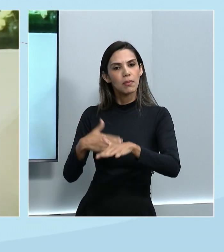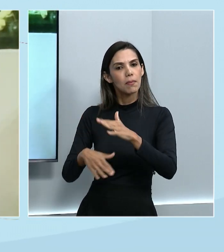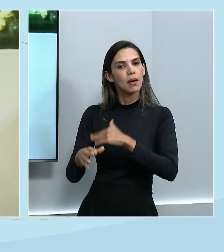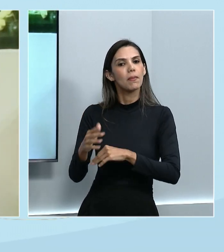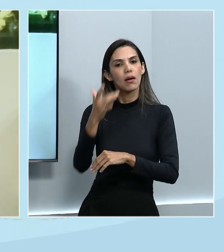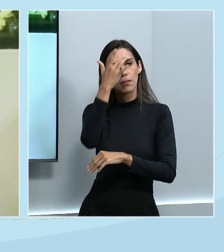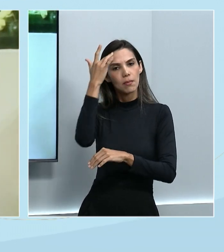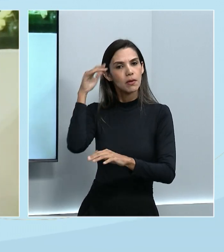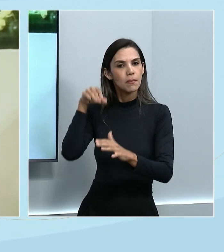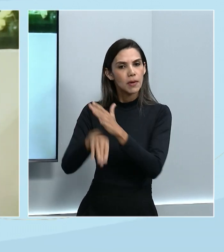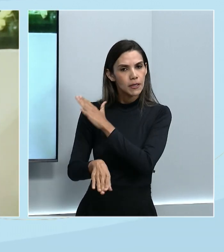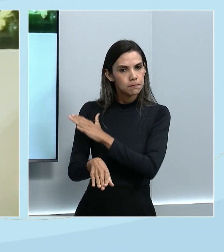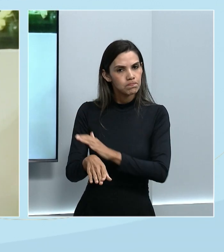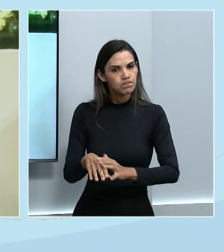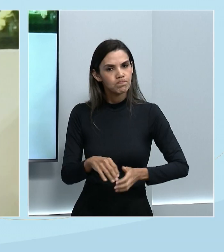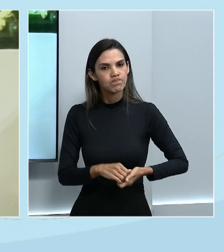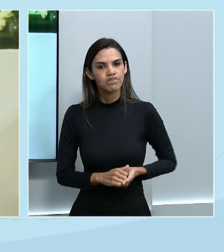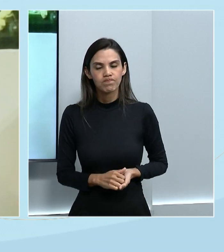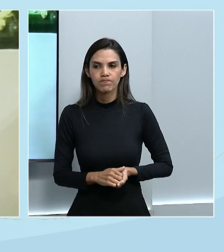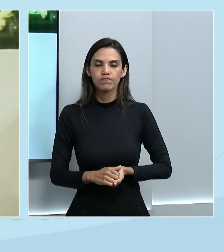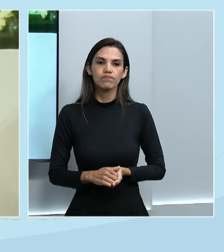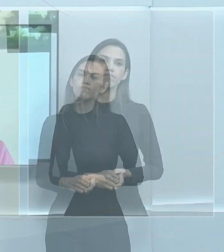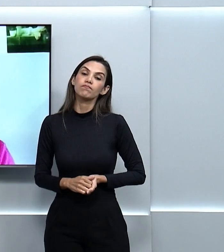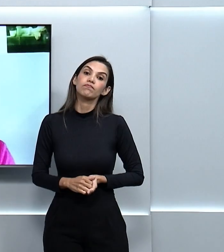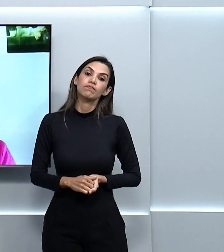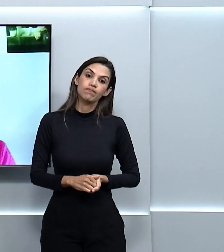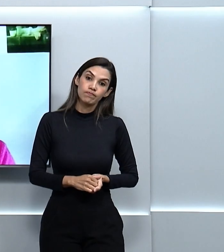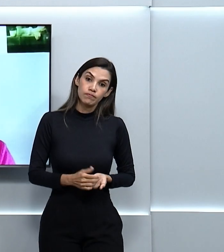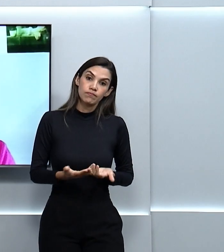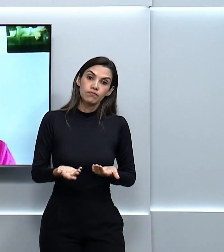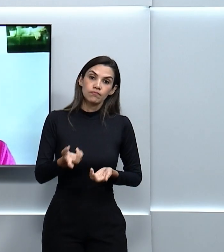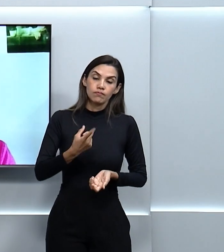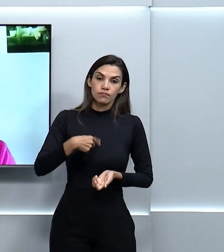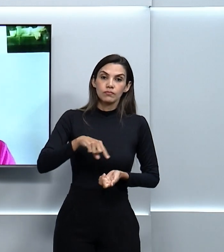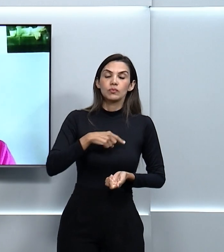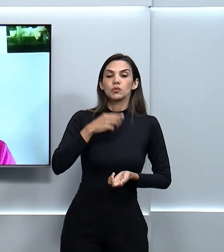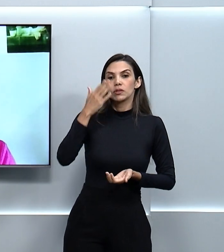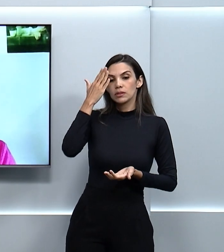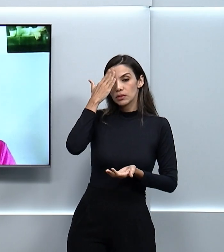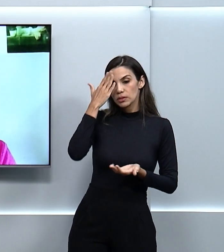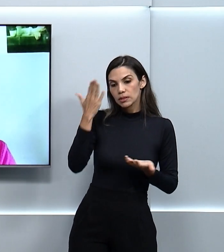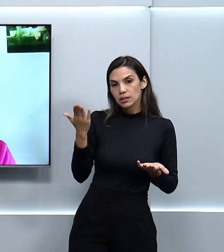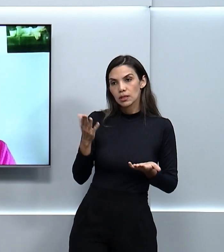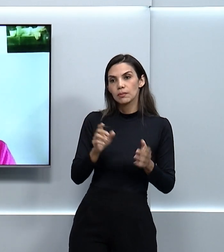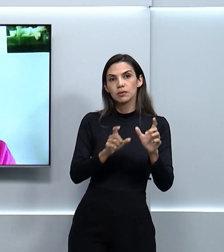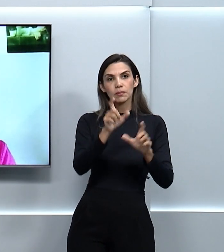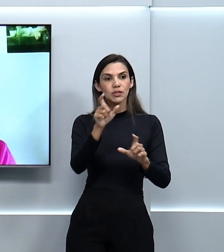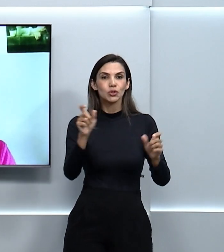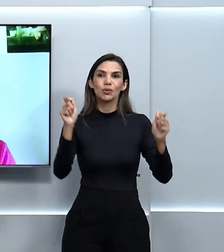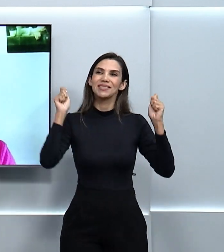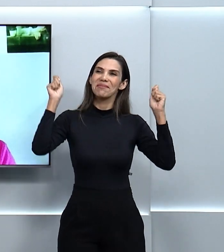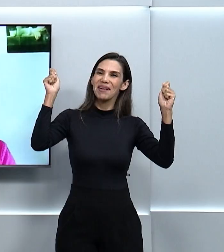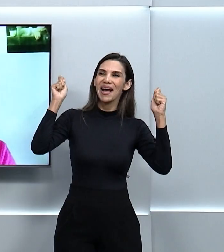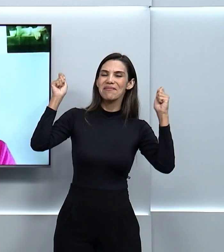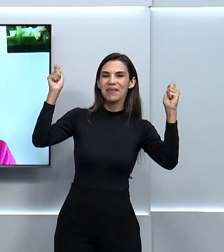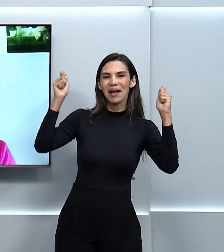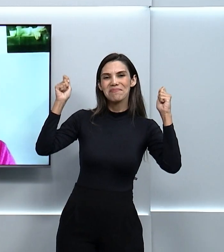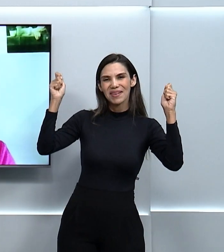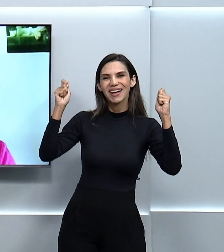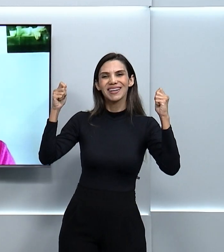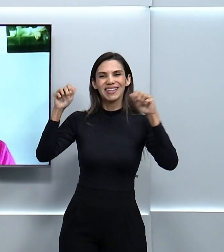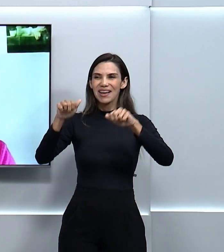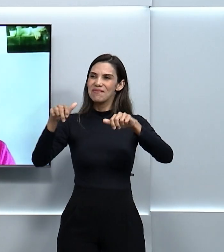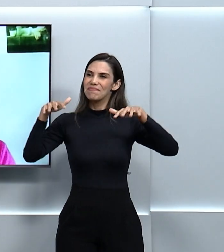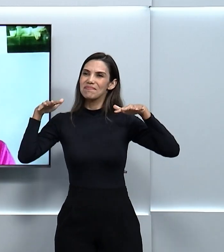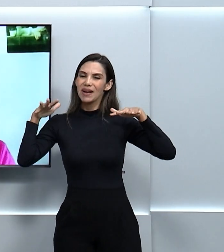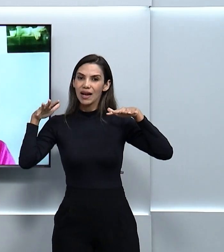emocional desse atleta. Professor Juracy, a gente sabe que vários torcedores, várias pessoas envolvidas no